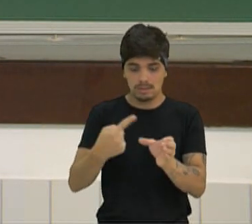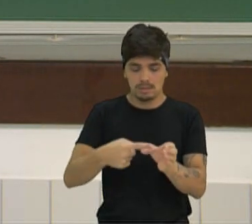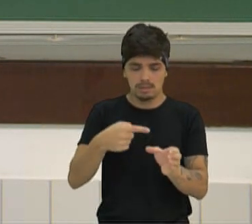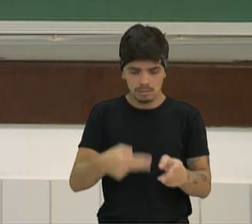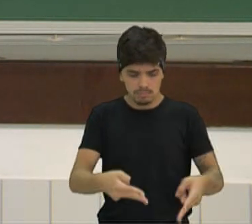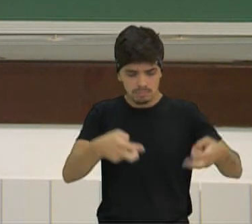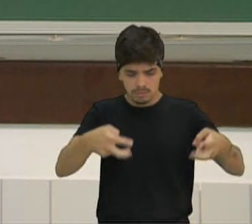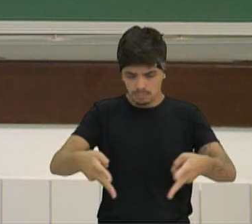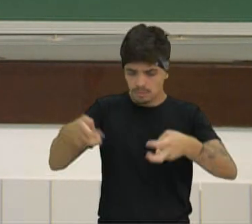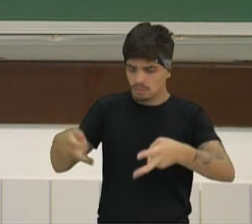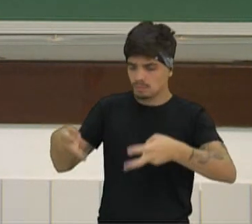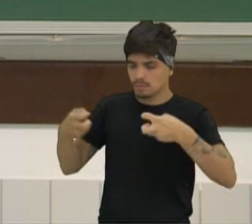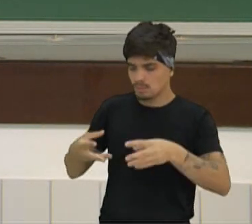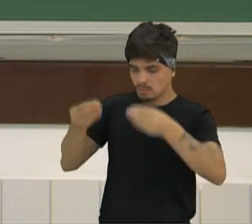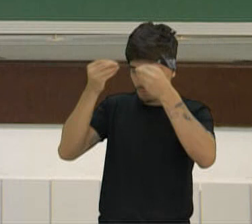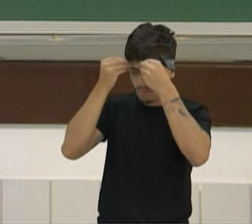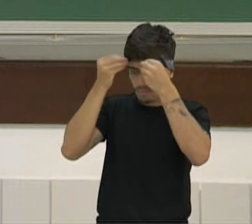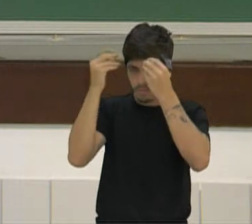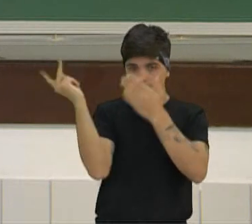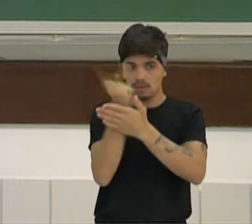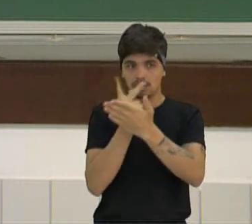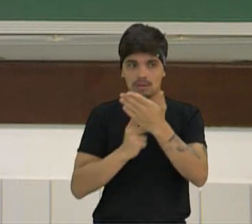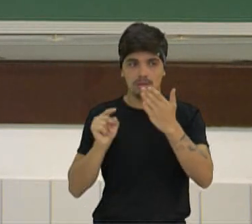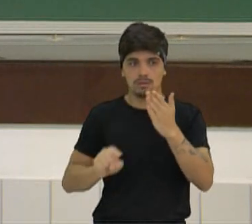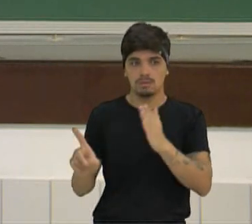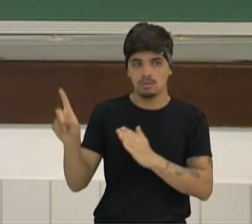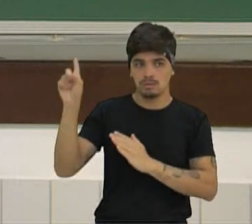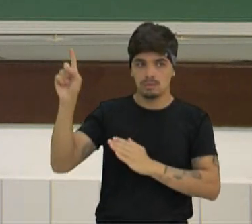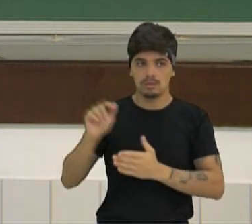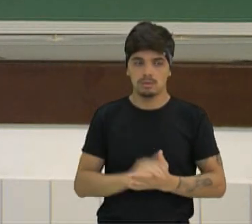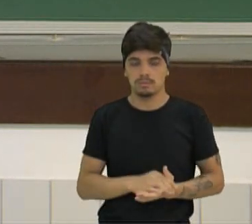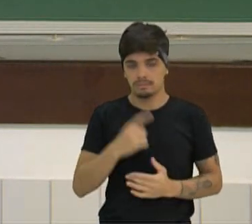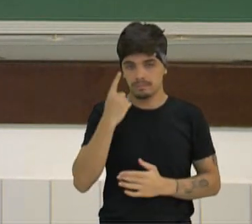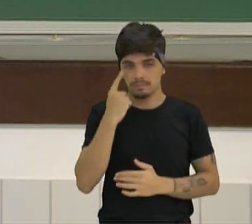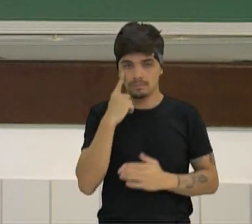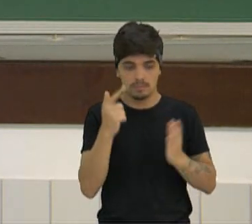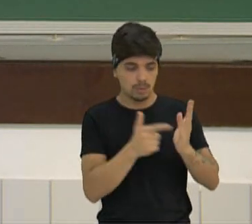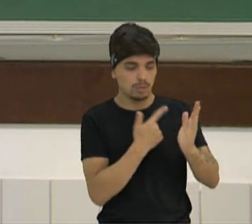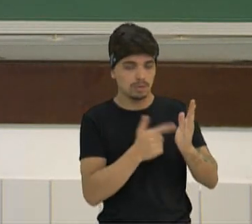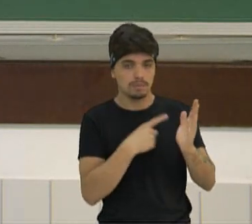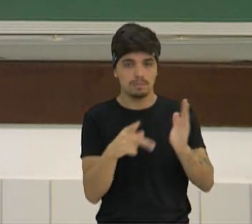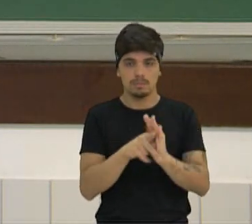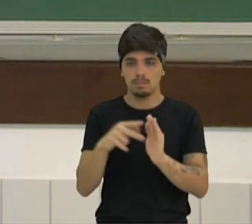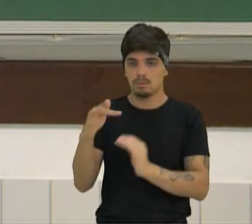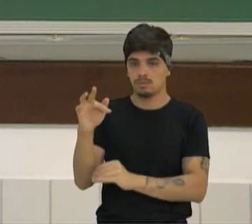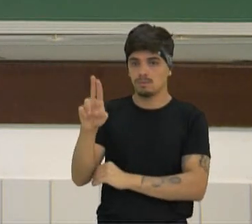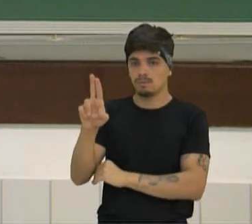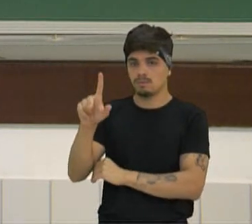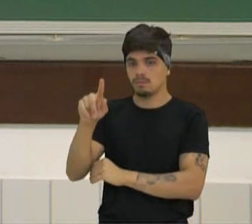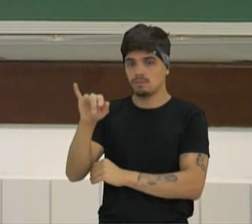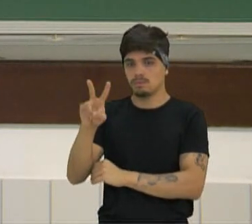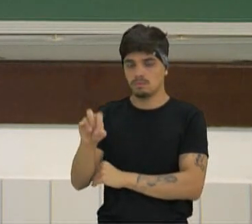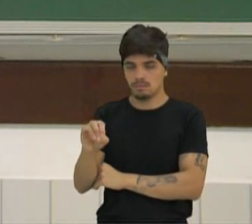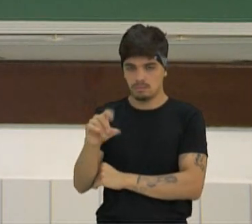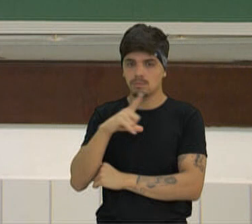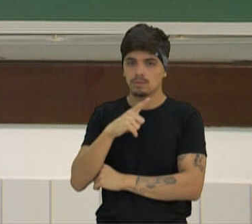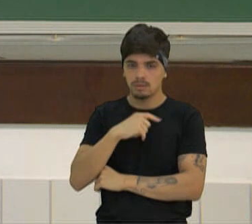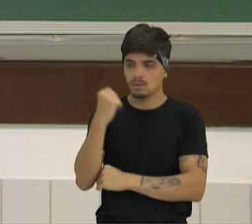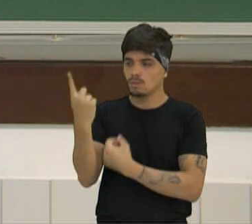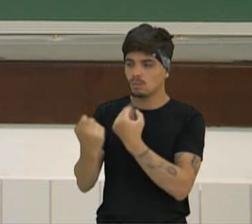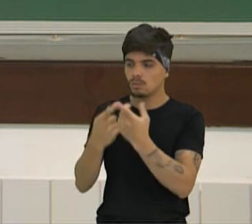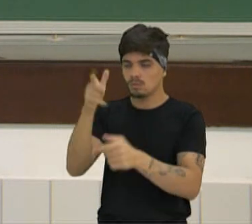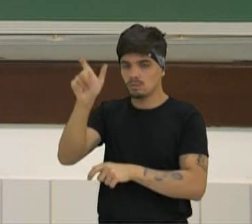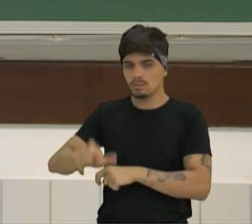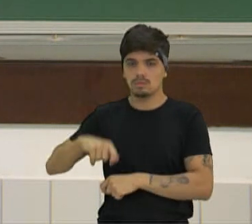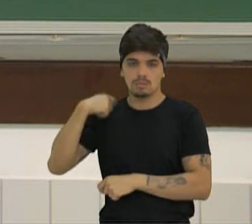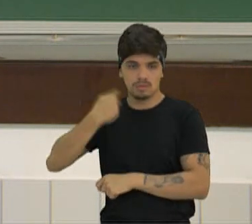que pessoa incrível no livro do fundo Pacheco relatos azuis existem outros artistas que também são